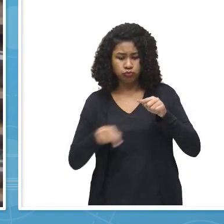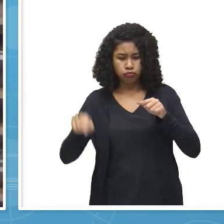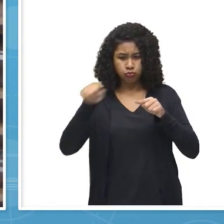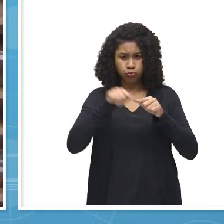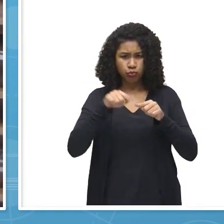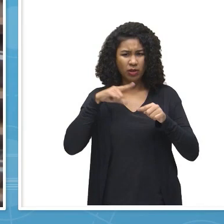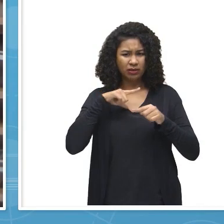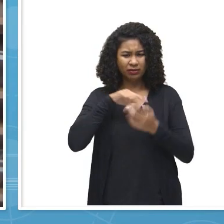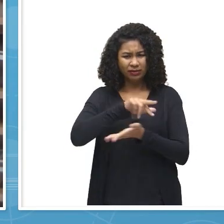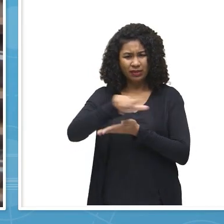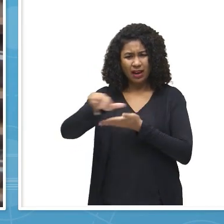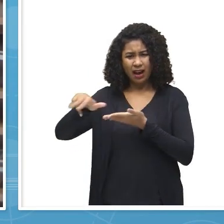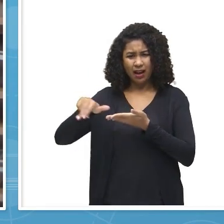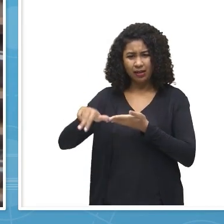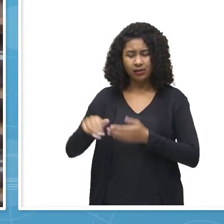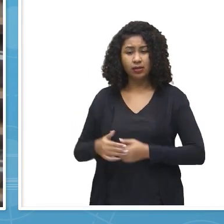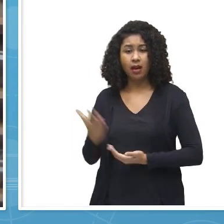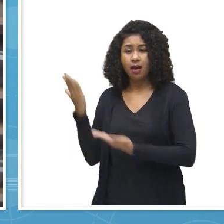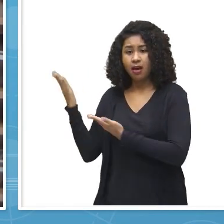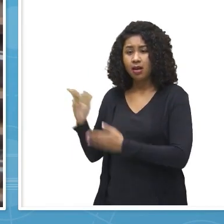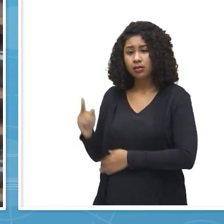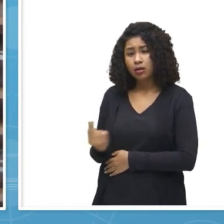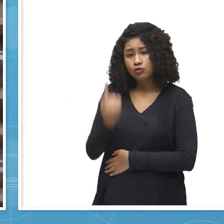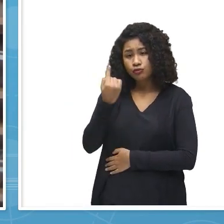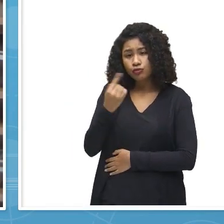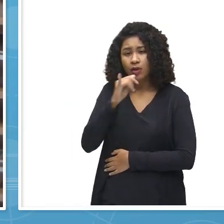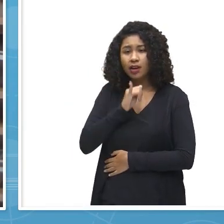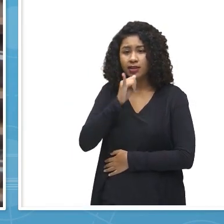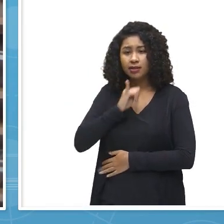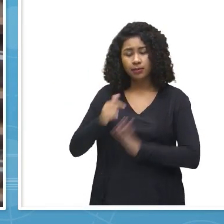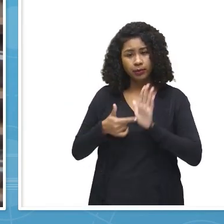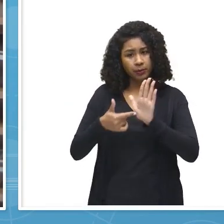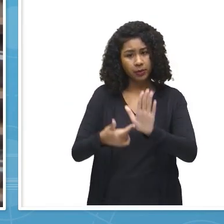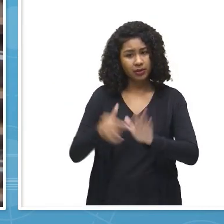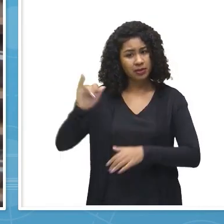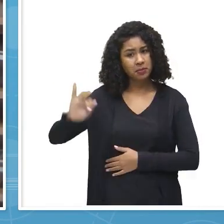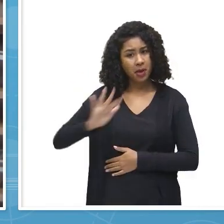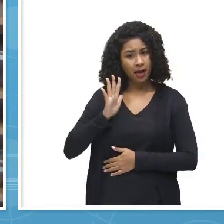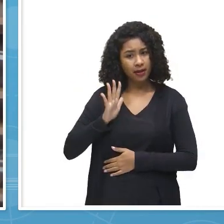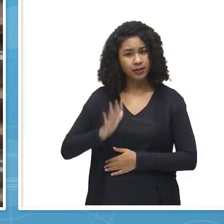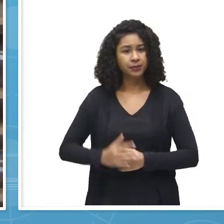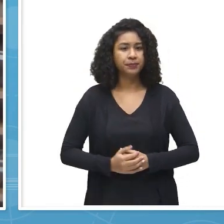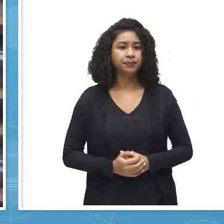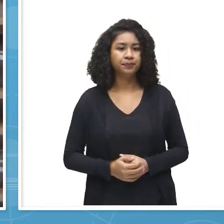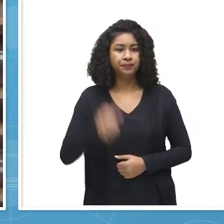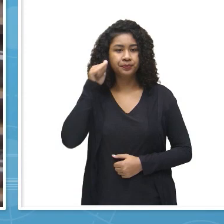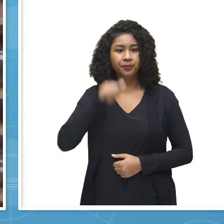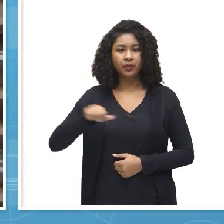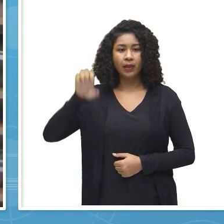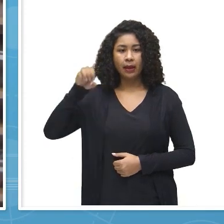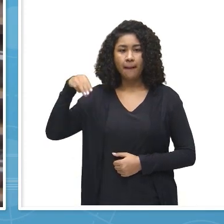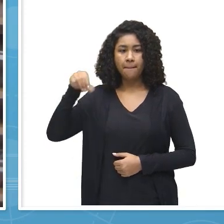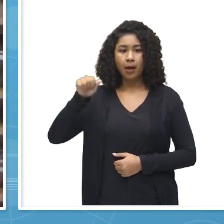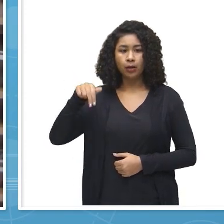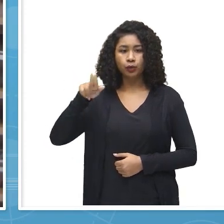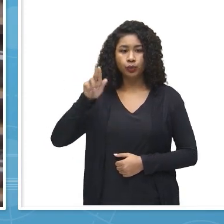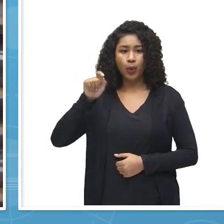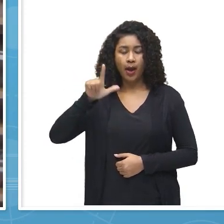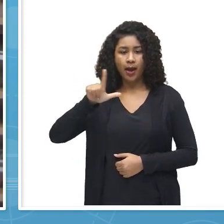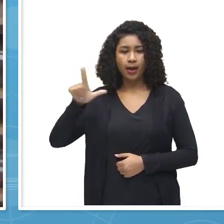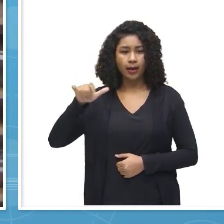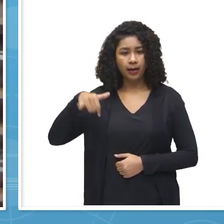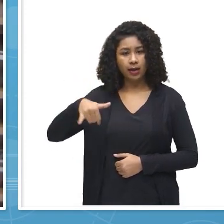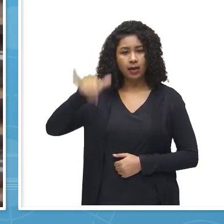certo? A Emanuele colocou, a Emanuele Mirlanda, da escola Luiz Vaz de Camões, colocou a letra B de bola.